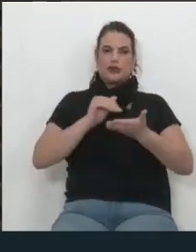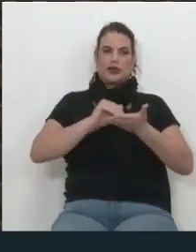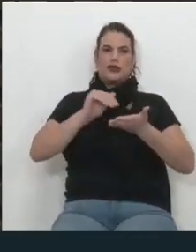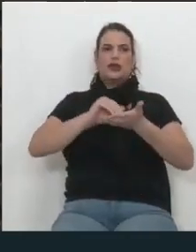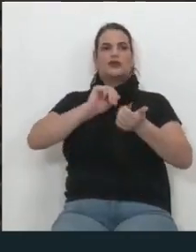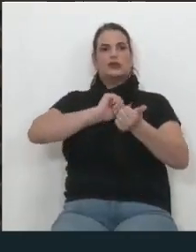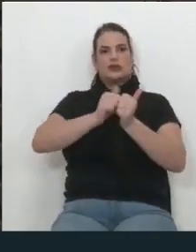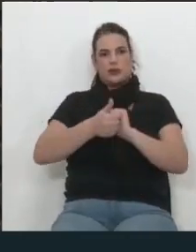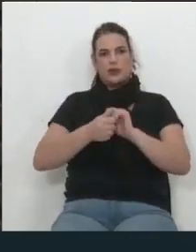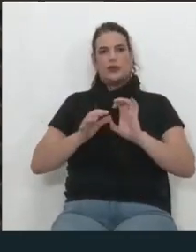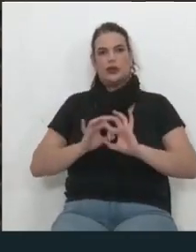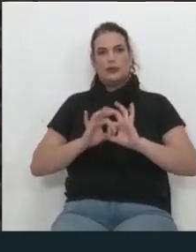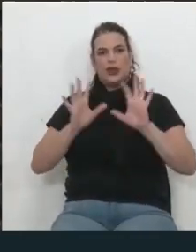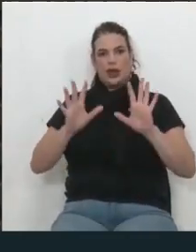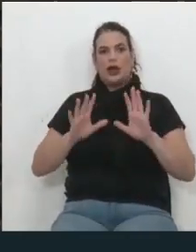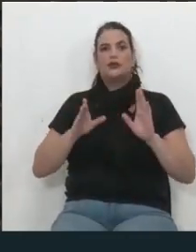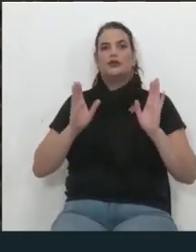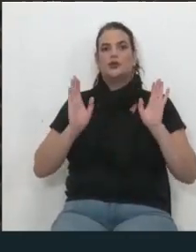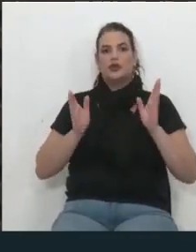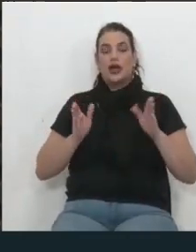poder liberar, desde que